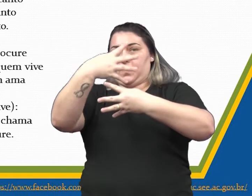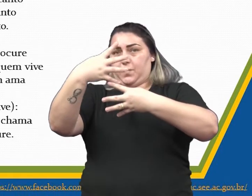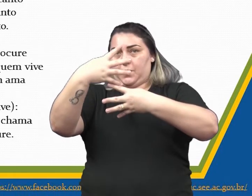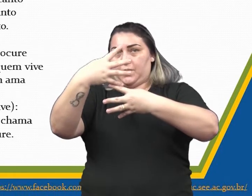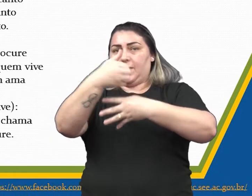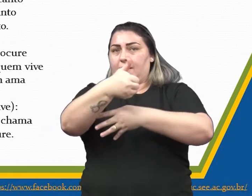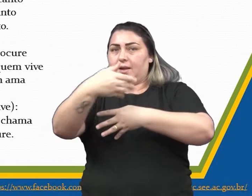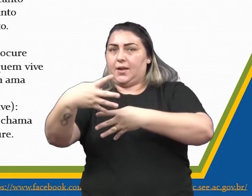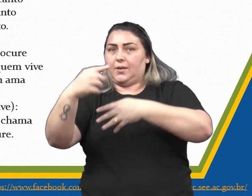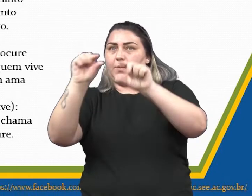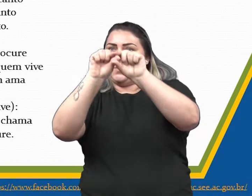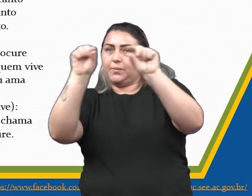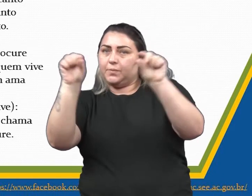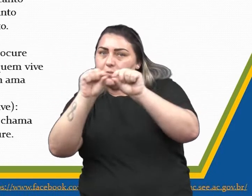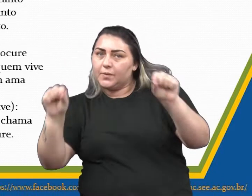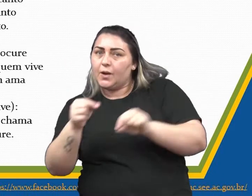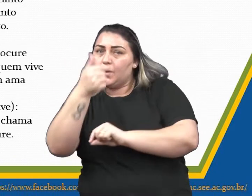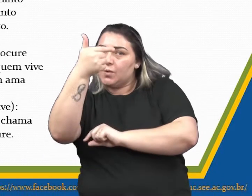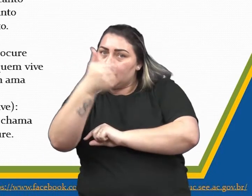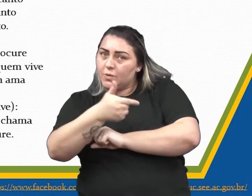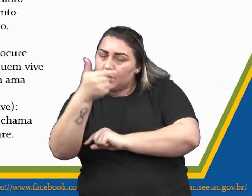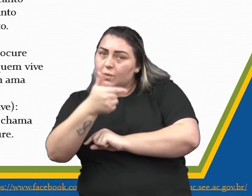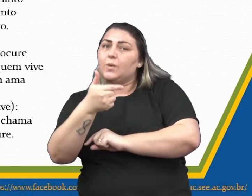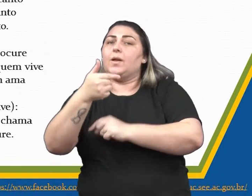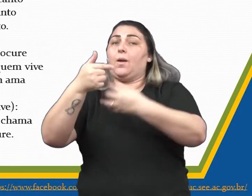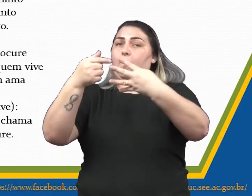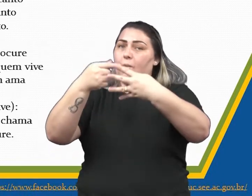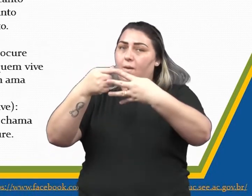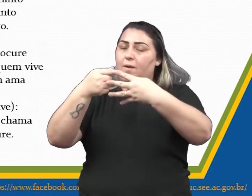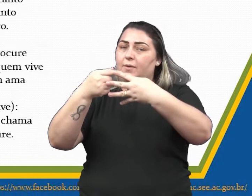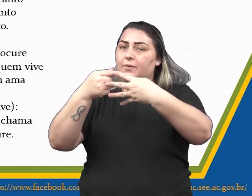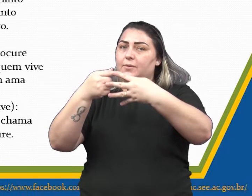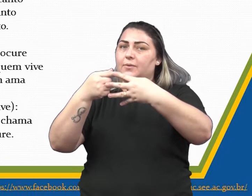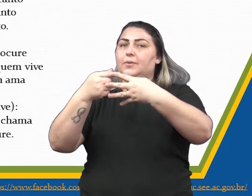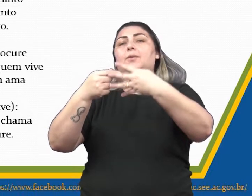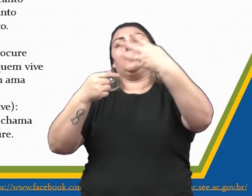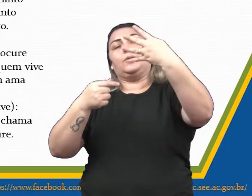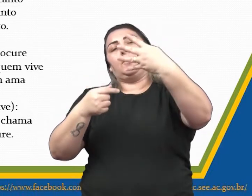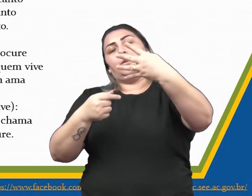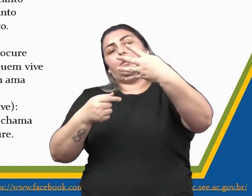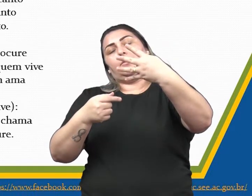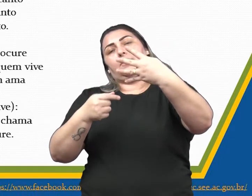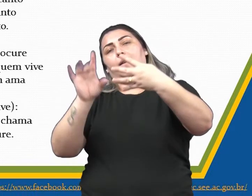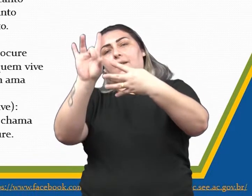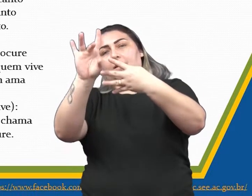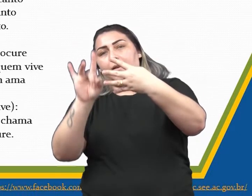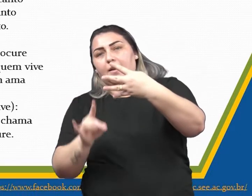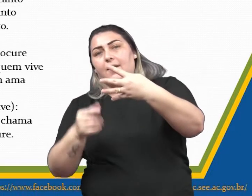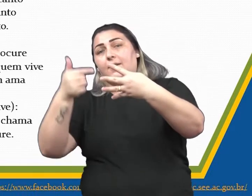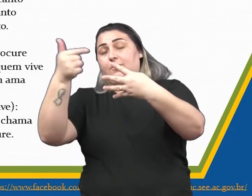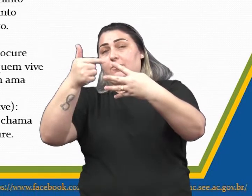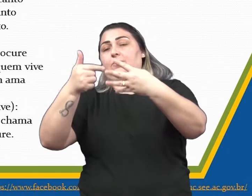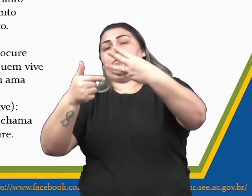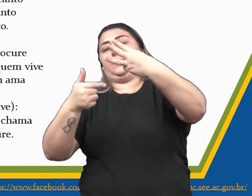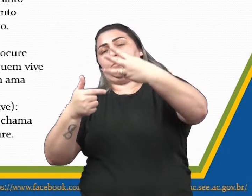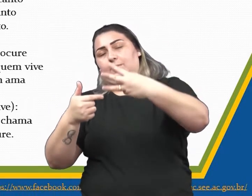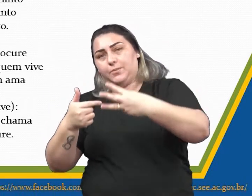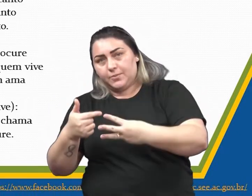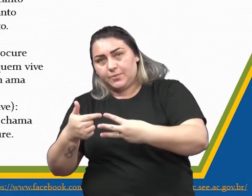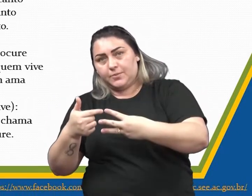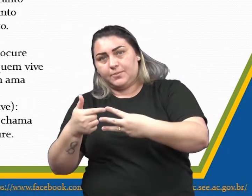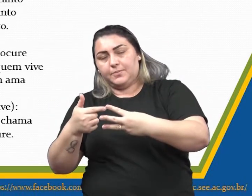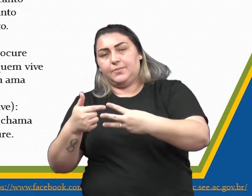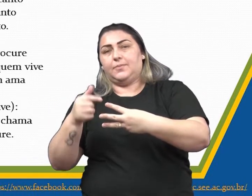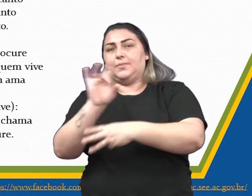14 versos, sendo que 2 deles são quartetos, e estrofes com 4 versos cada, e 2 tercetos, estrofes com